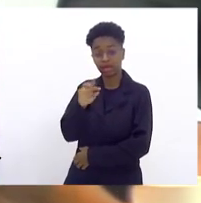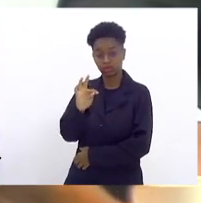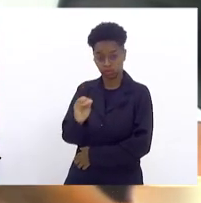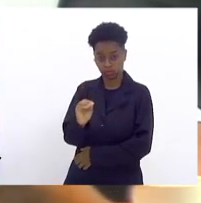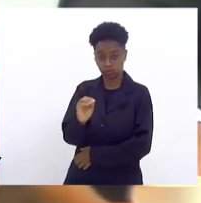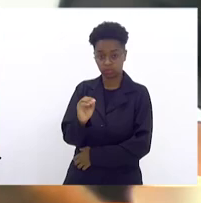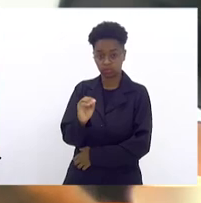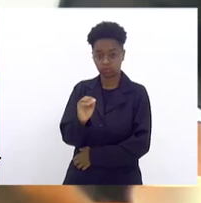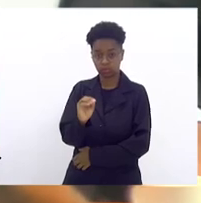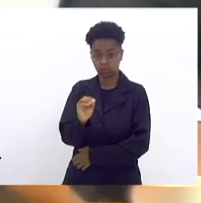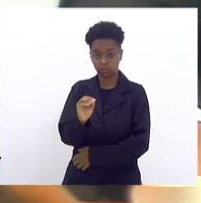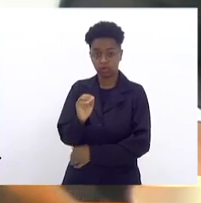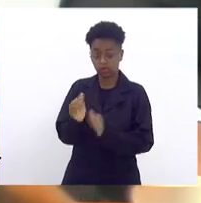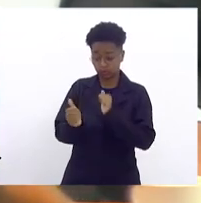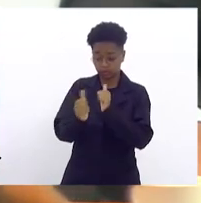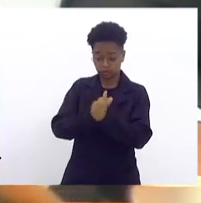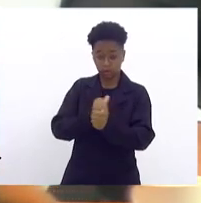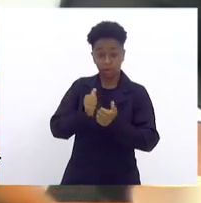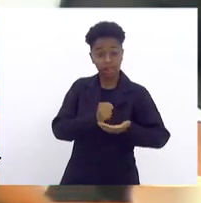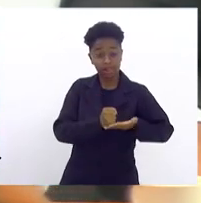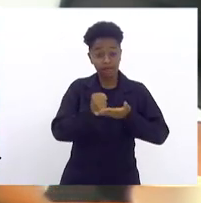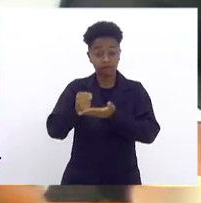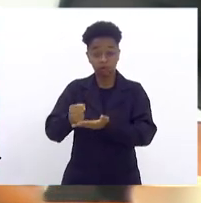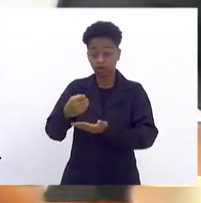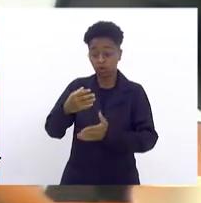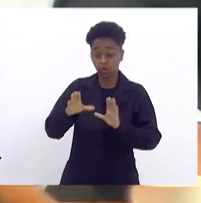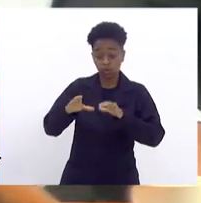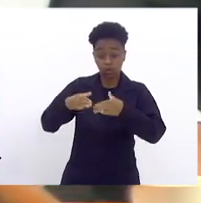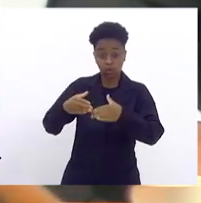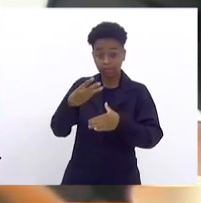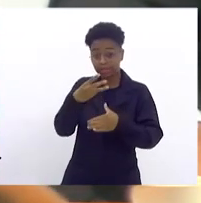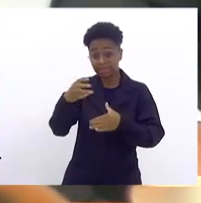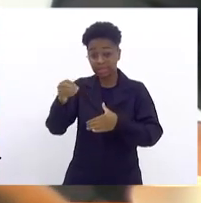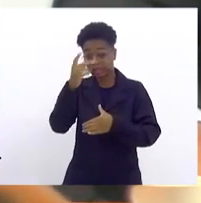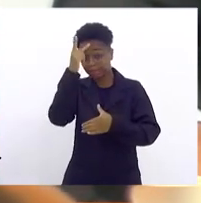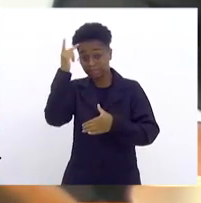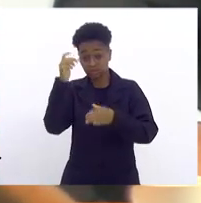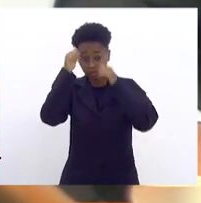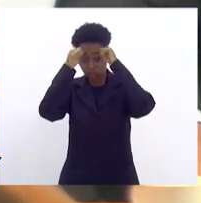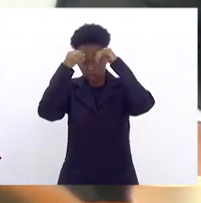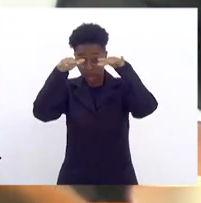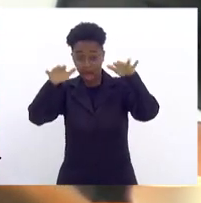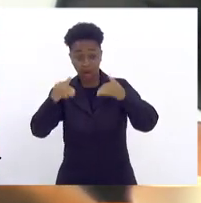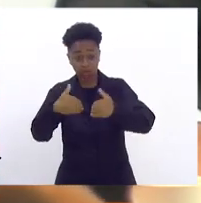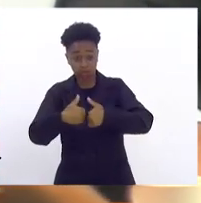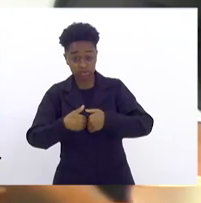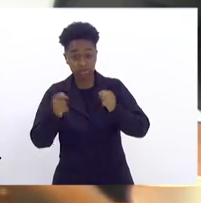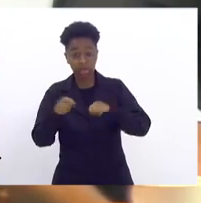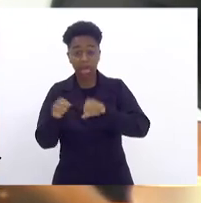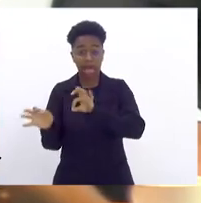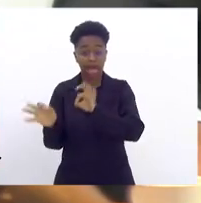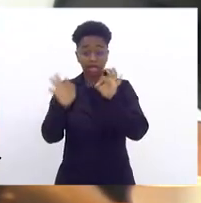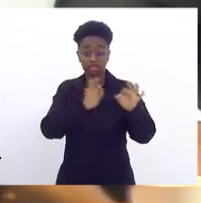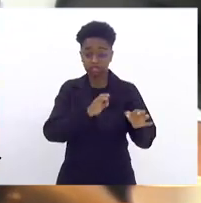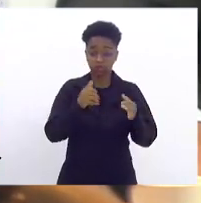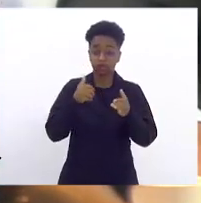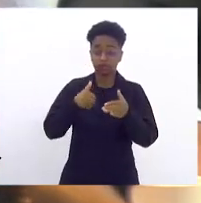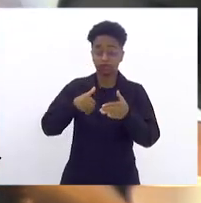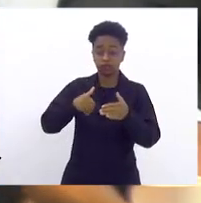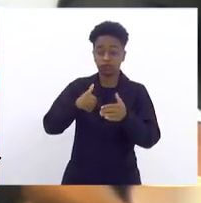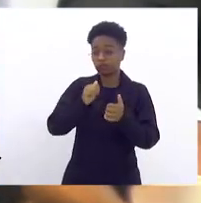em cada jogo 30 autistas para assistirem o jogo participar